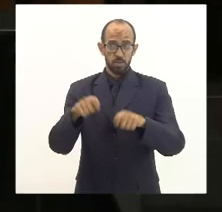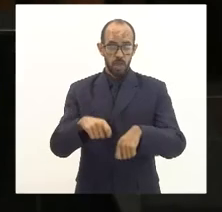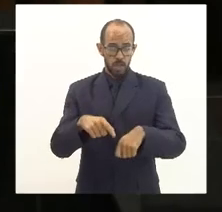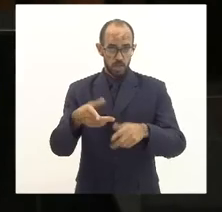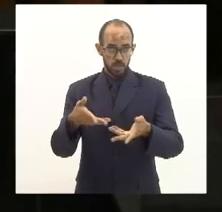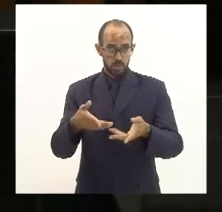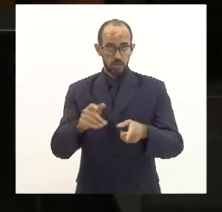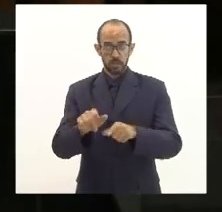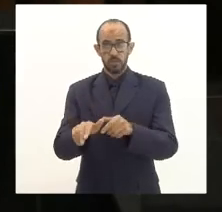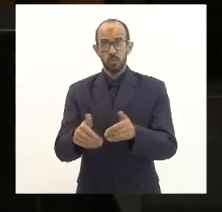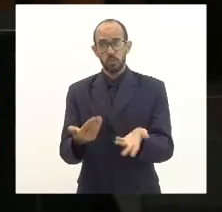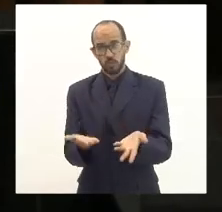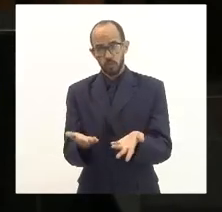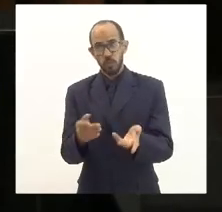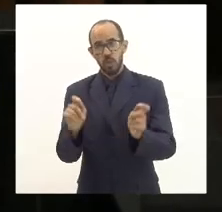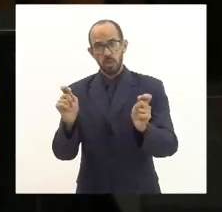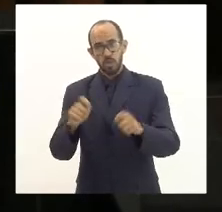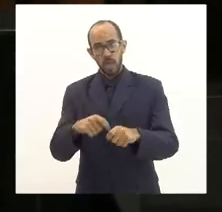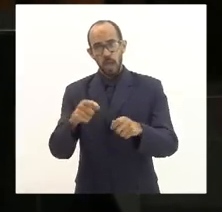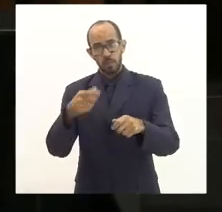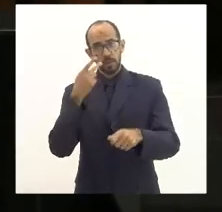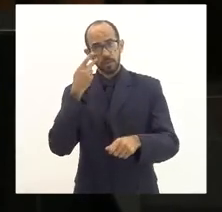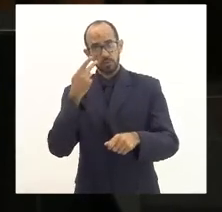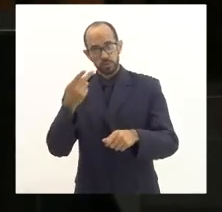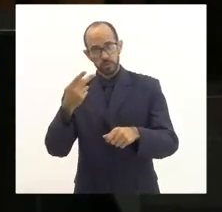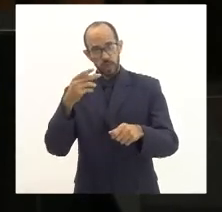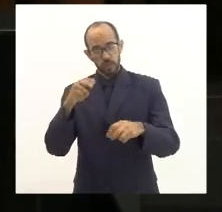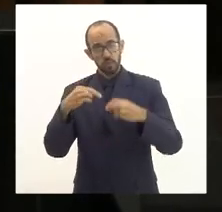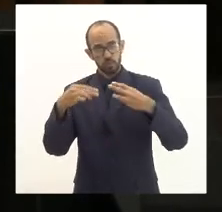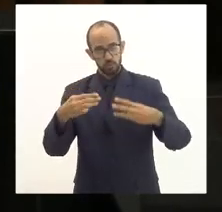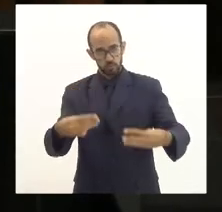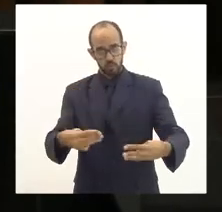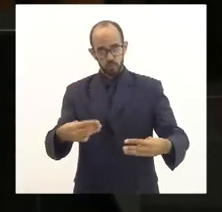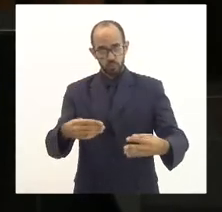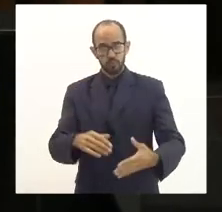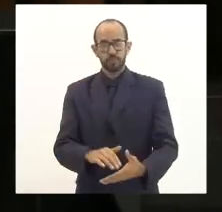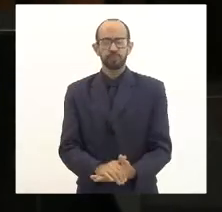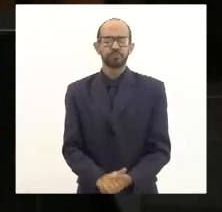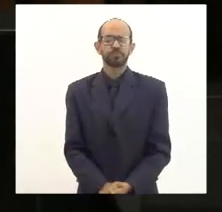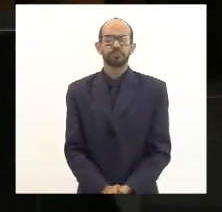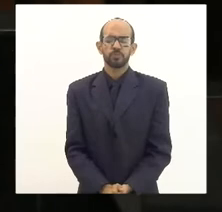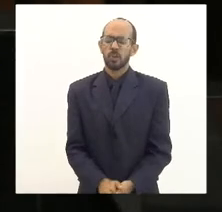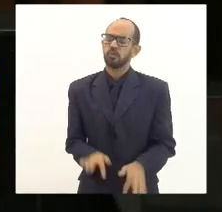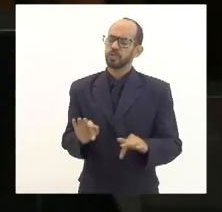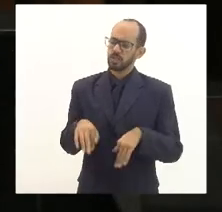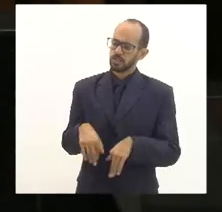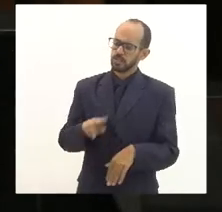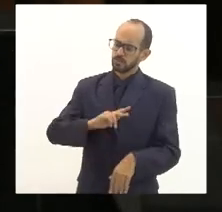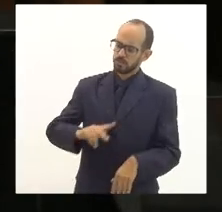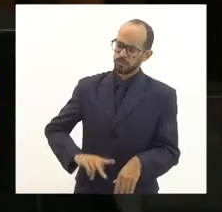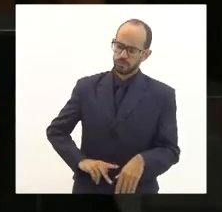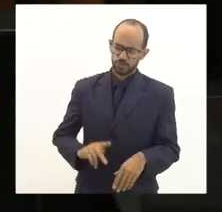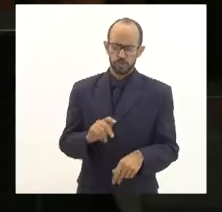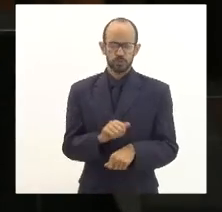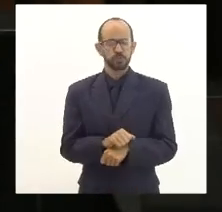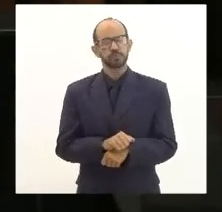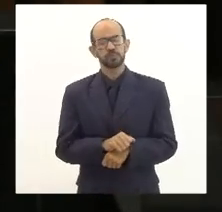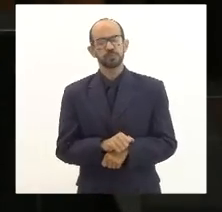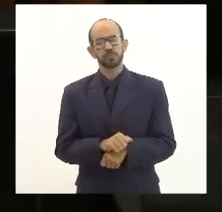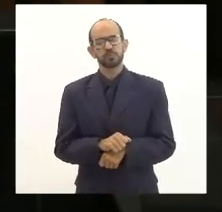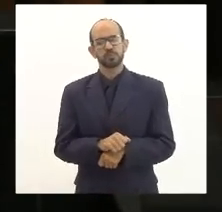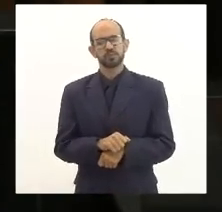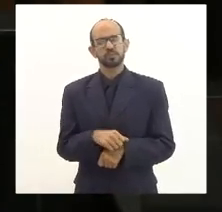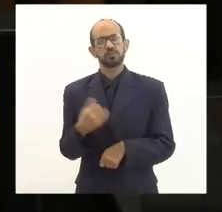digital pode o museu ser visitado e concluindo chora presidente isso